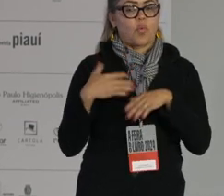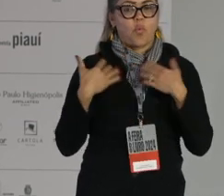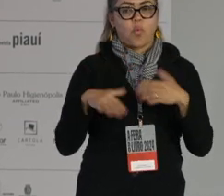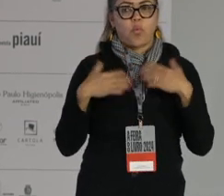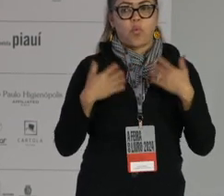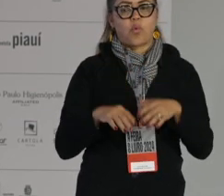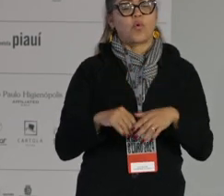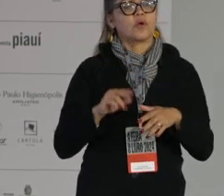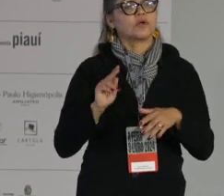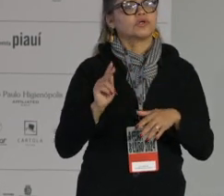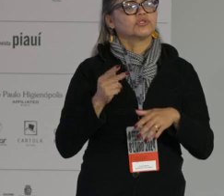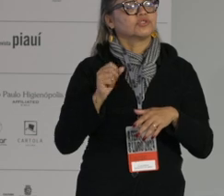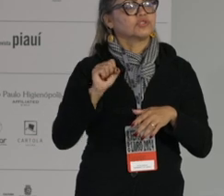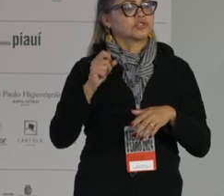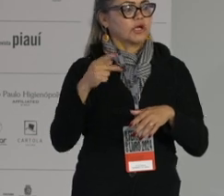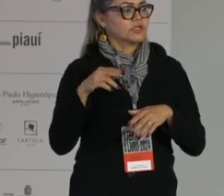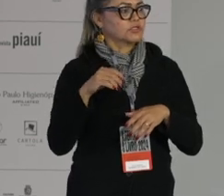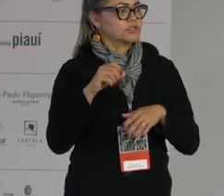do ChatGPT,